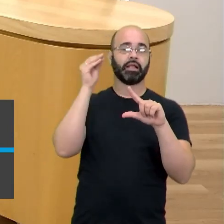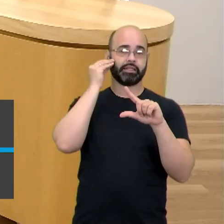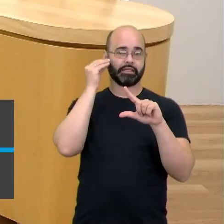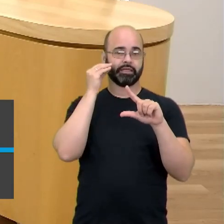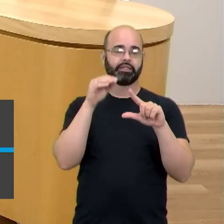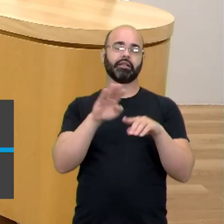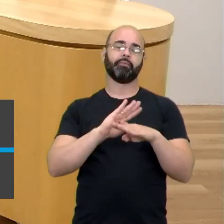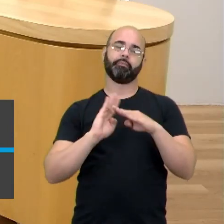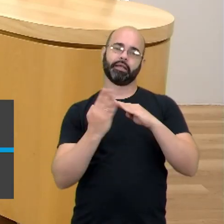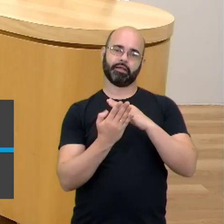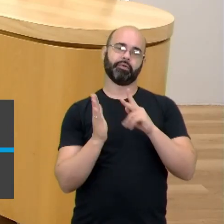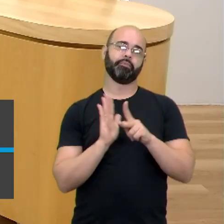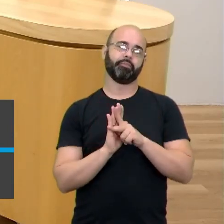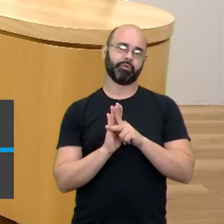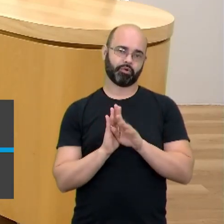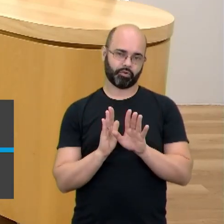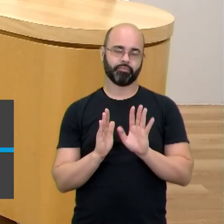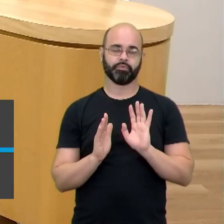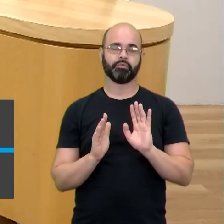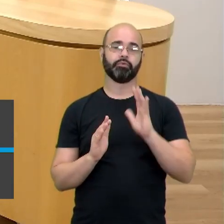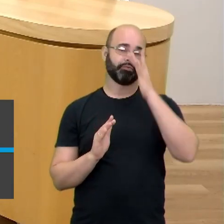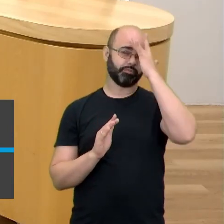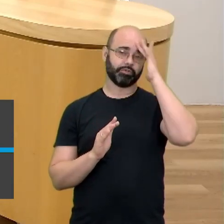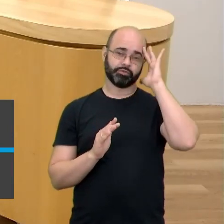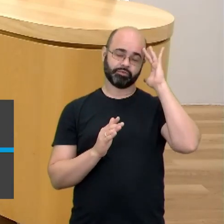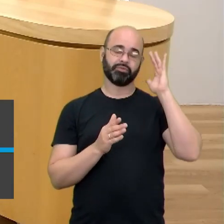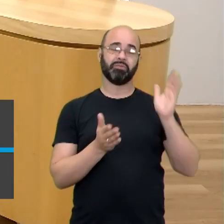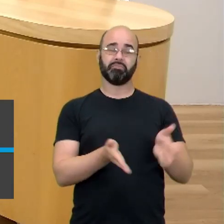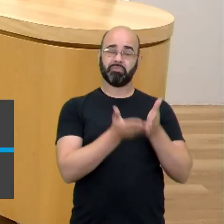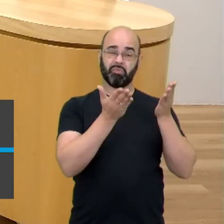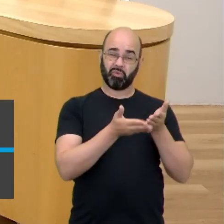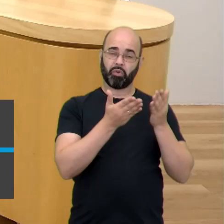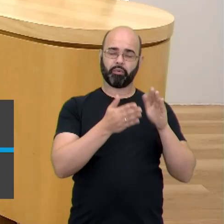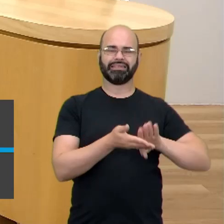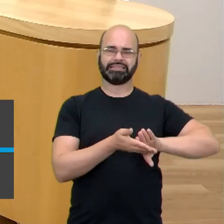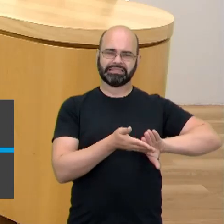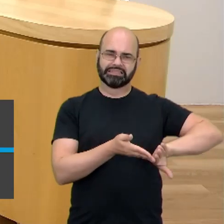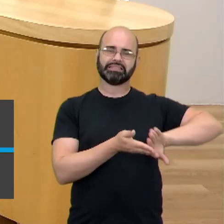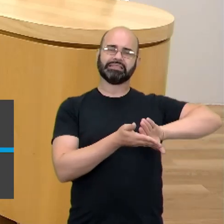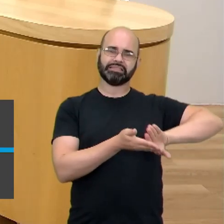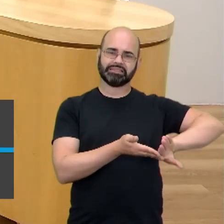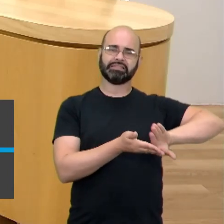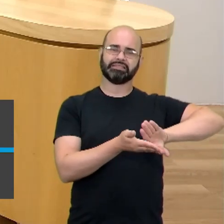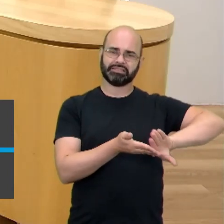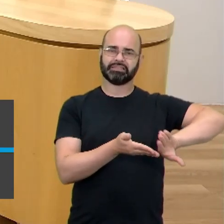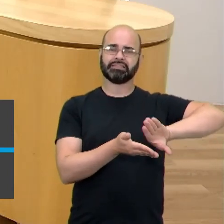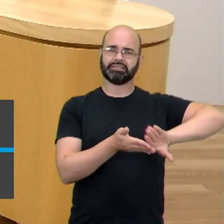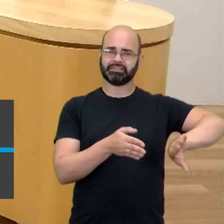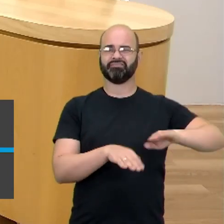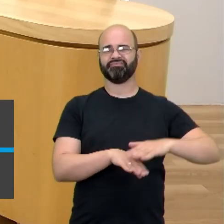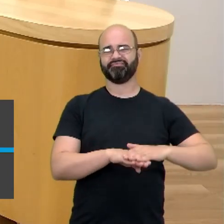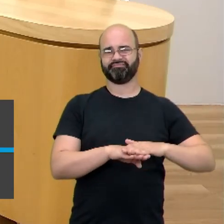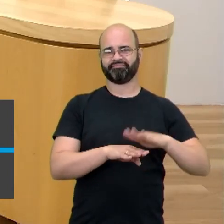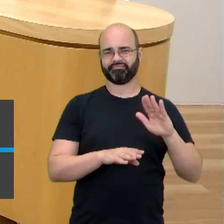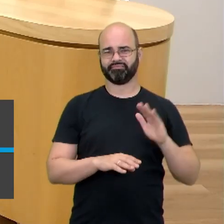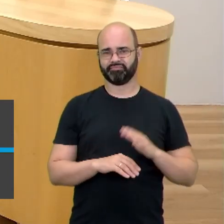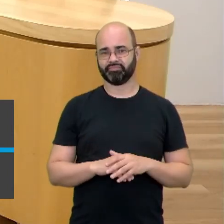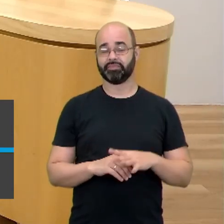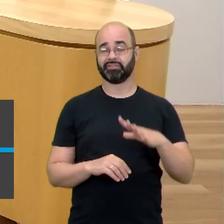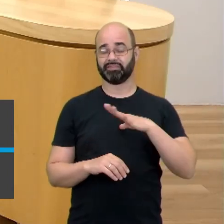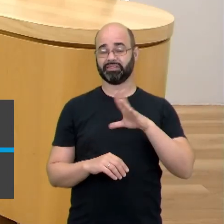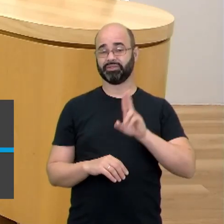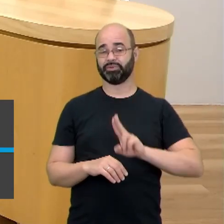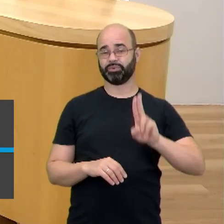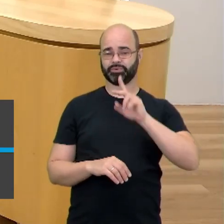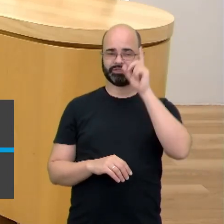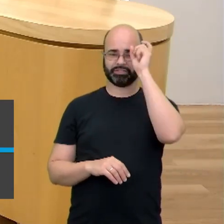enquanto as pessoas vão sendo excluídas quanto mais pobres forem no uso desse espaço urbano. Então,